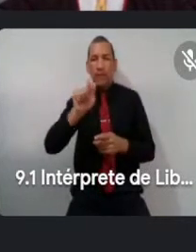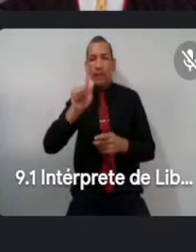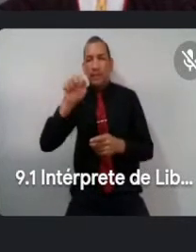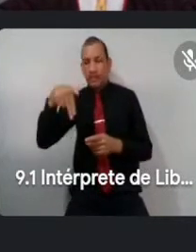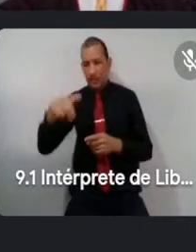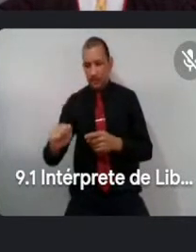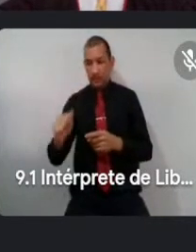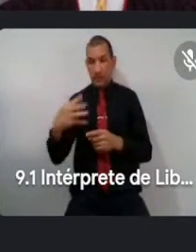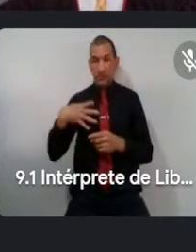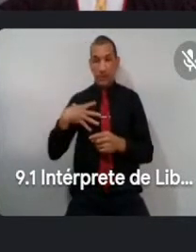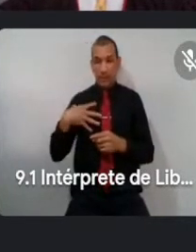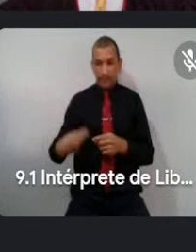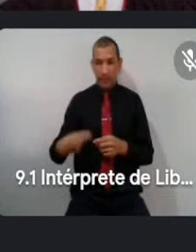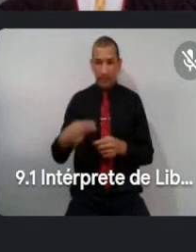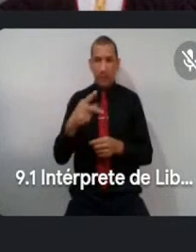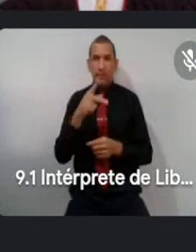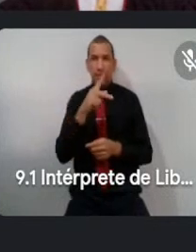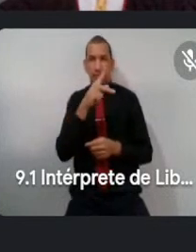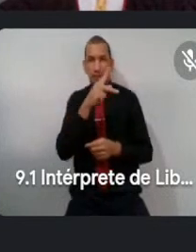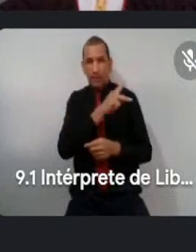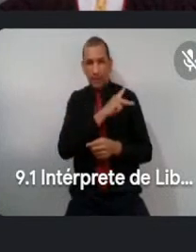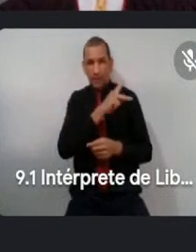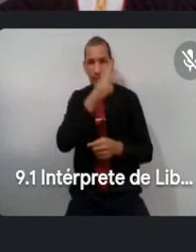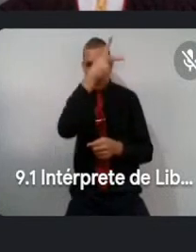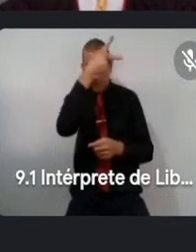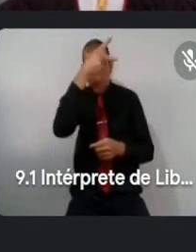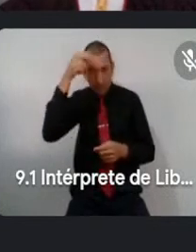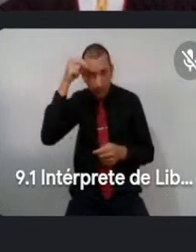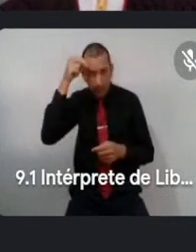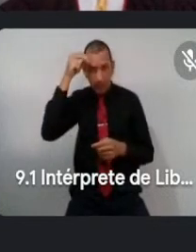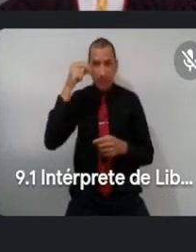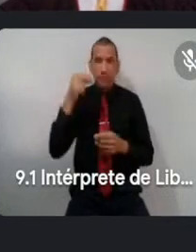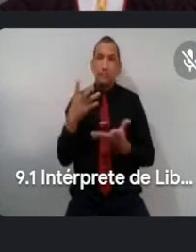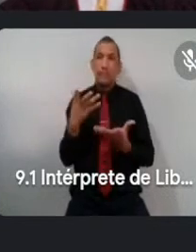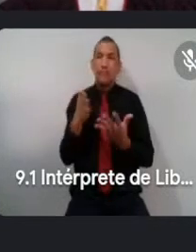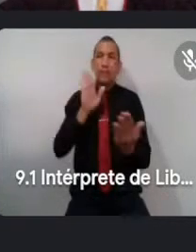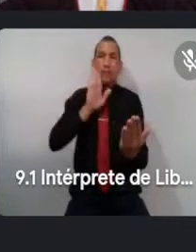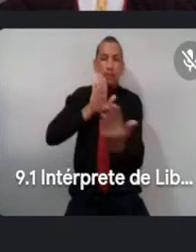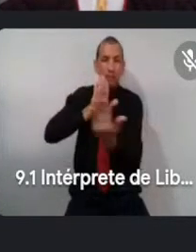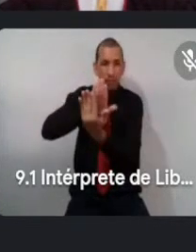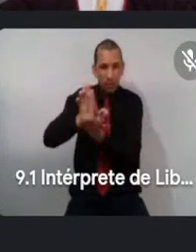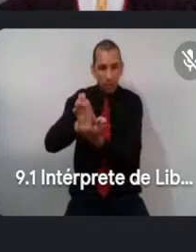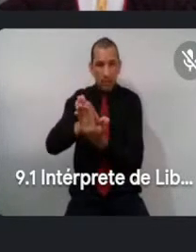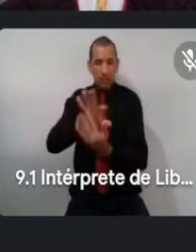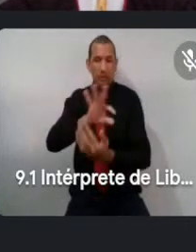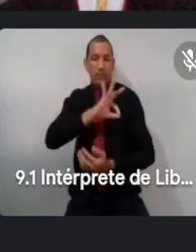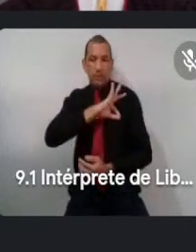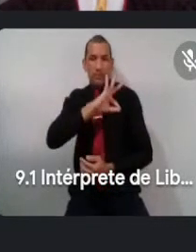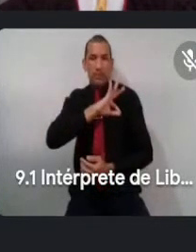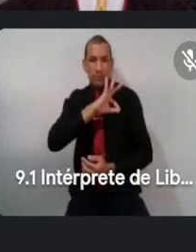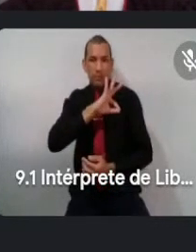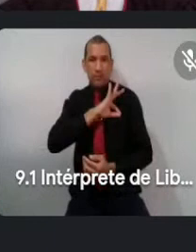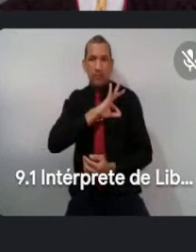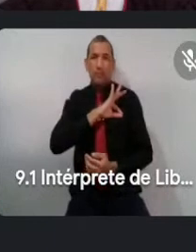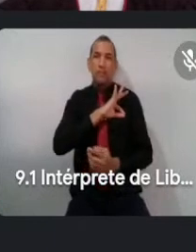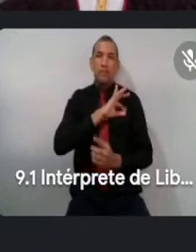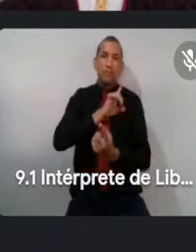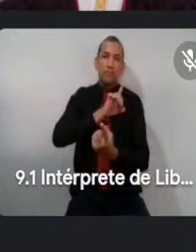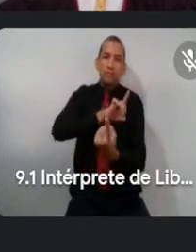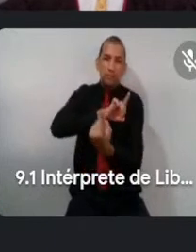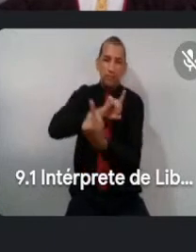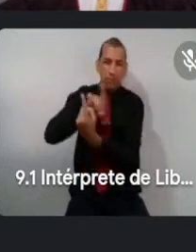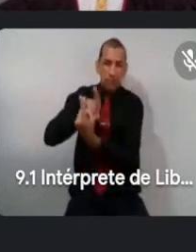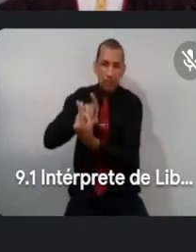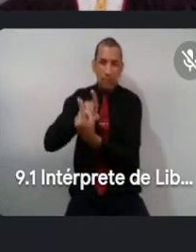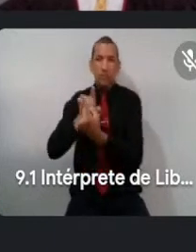filho da prefeita cassada e também recorrente Maria de Jesus foi abordado pela polícia militar à paisana e uma